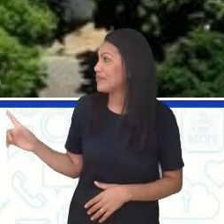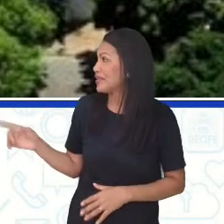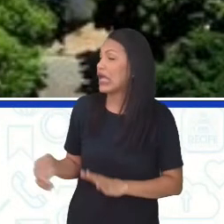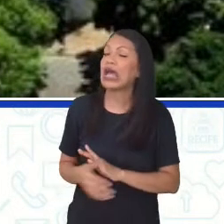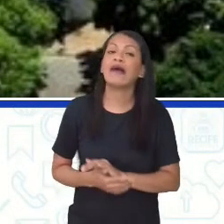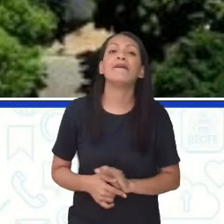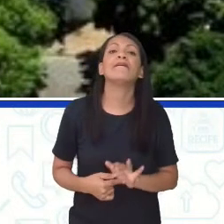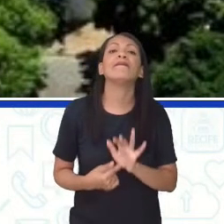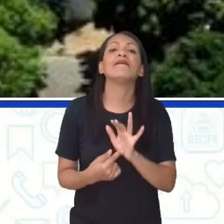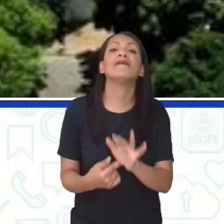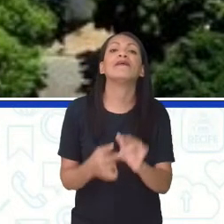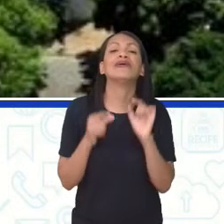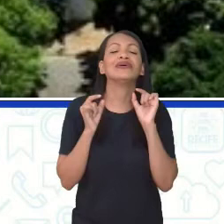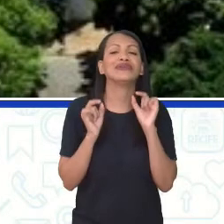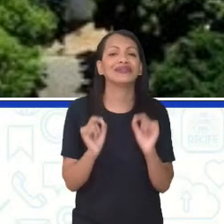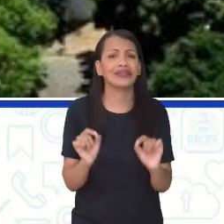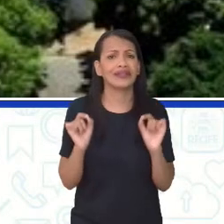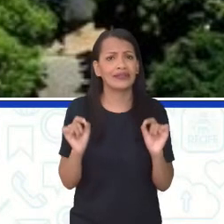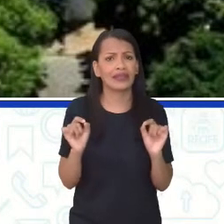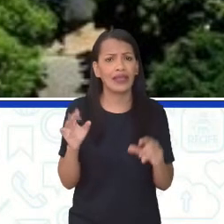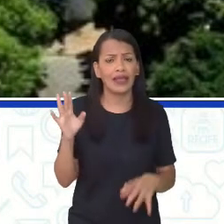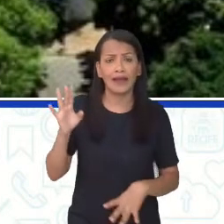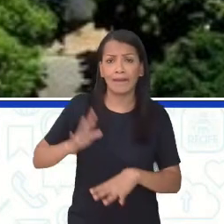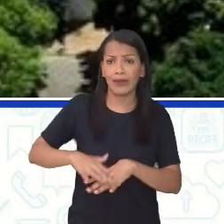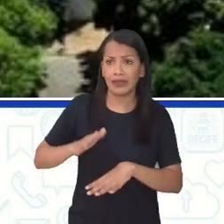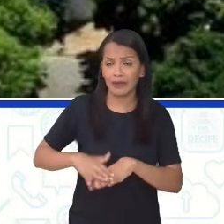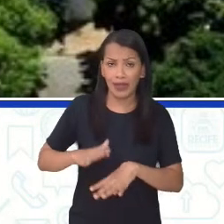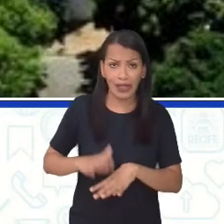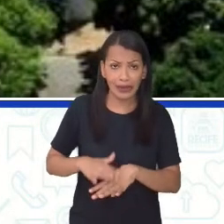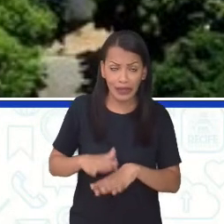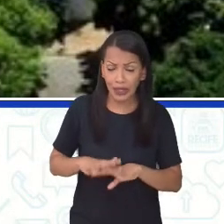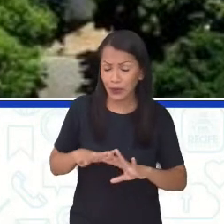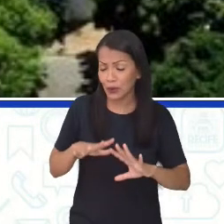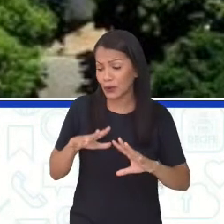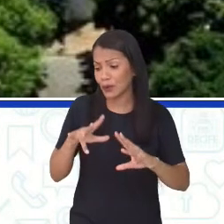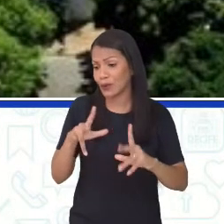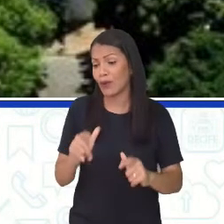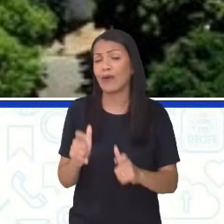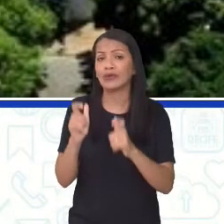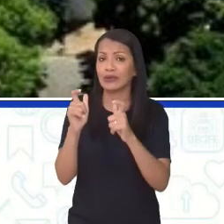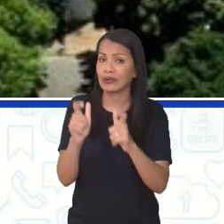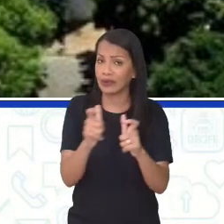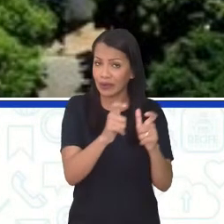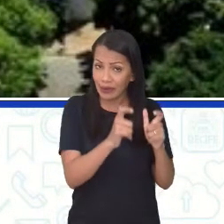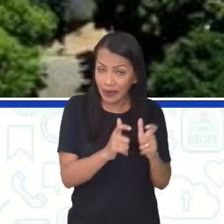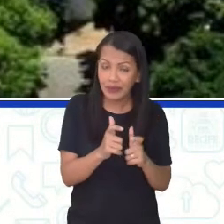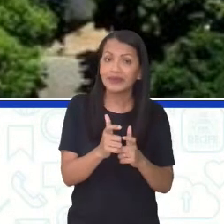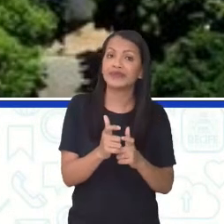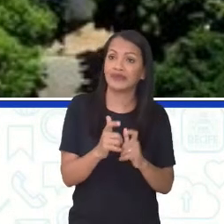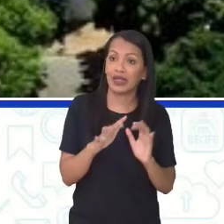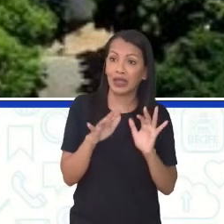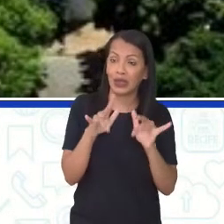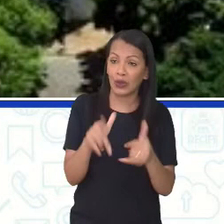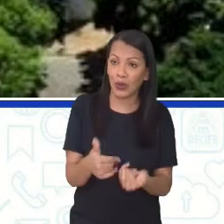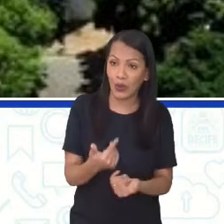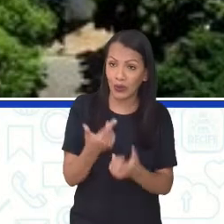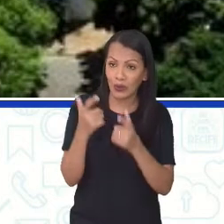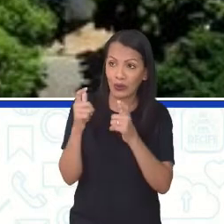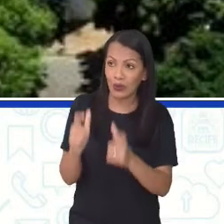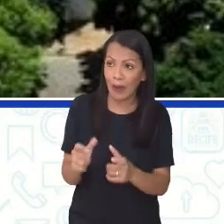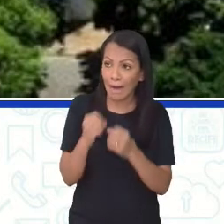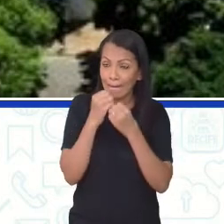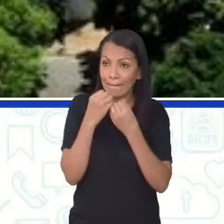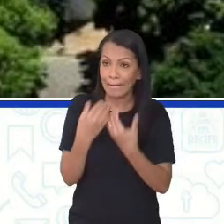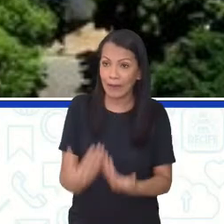mostrar, gente, que a matemática está em todo canto. Com certeza a matemática está em todo canto.